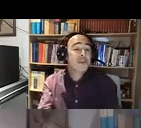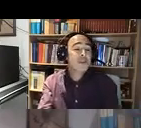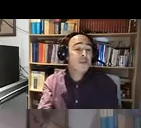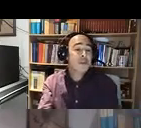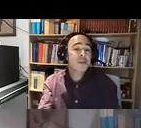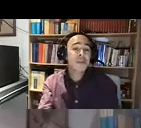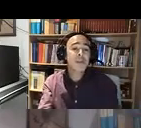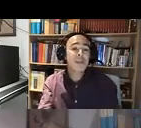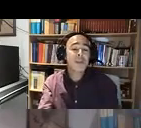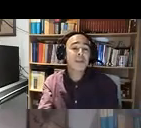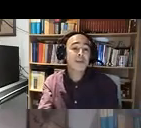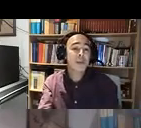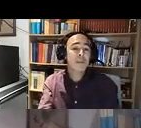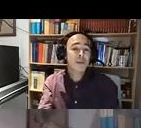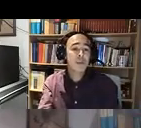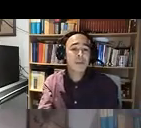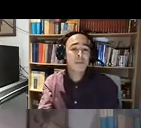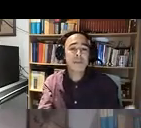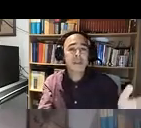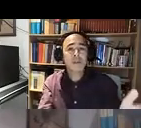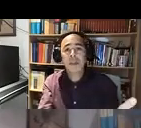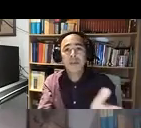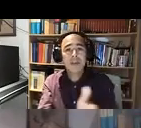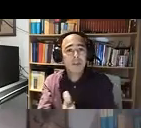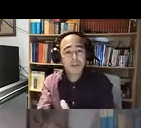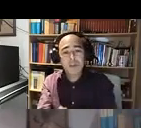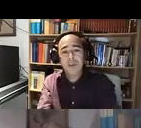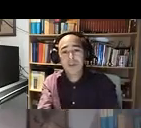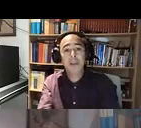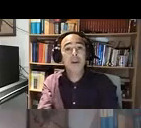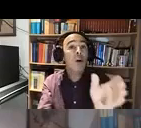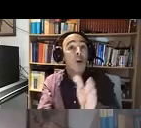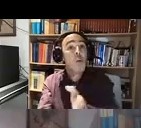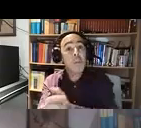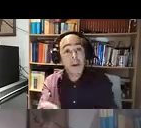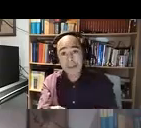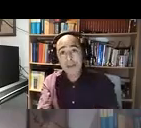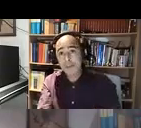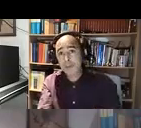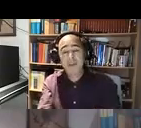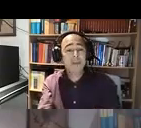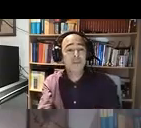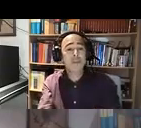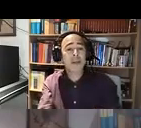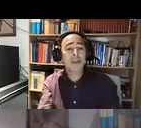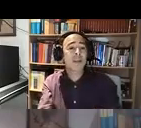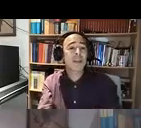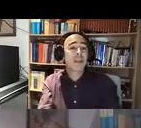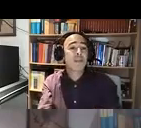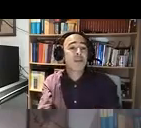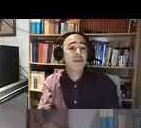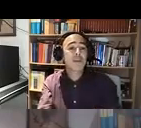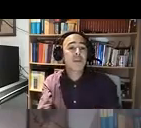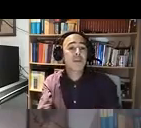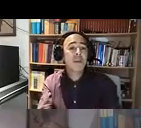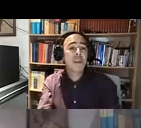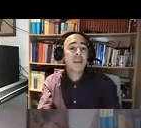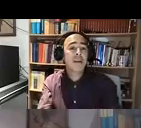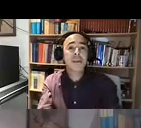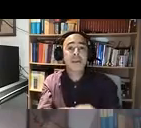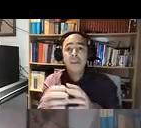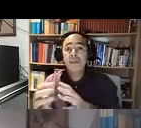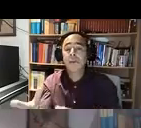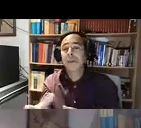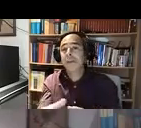noite eu pessoalmente não gosto mas admitem margem é muito gostoso falar de 40 60 100 também ou mais porque é que fizemos um baixo porque a